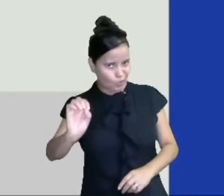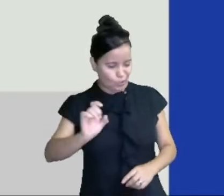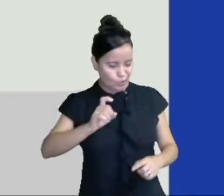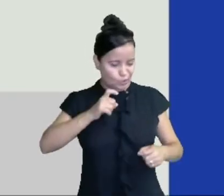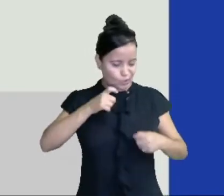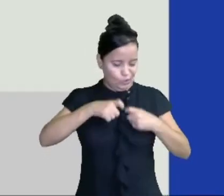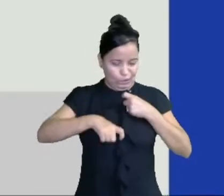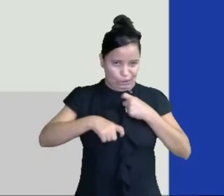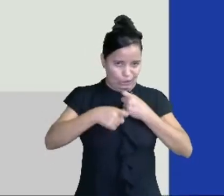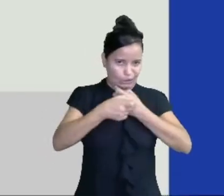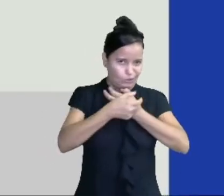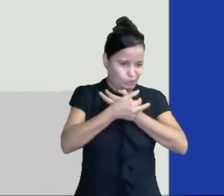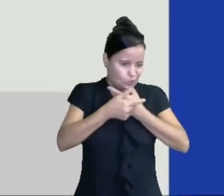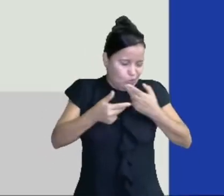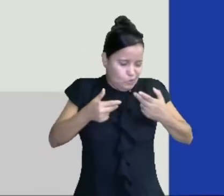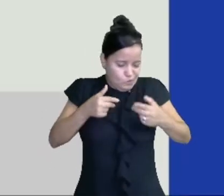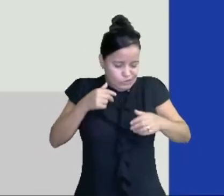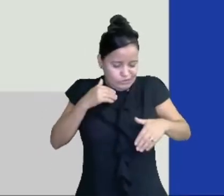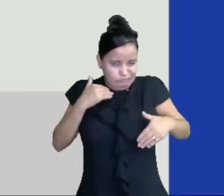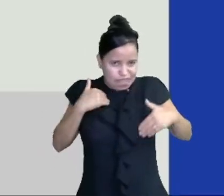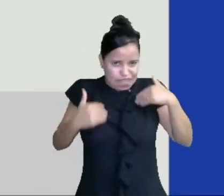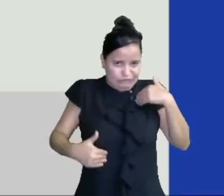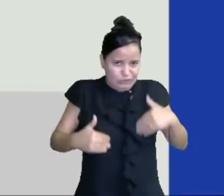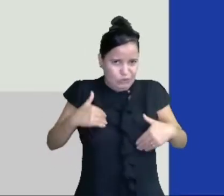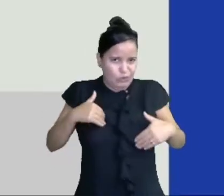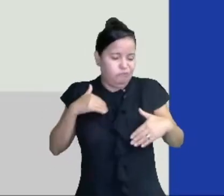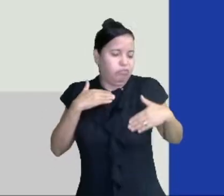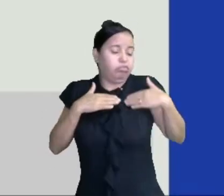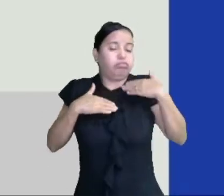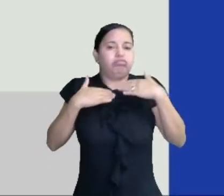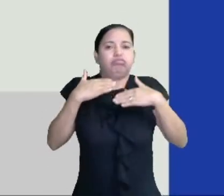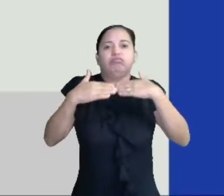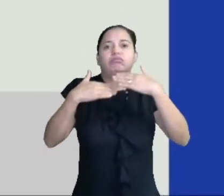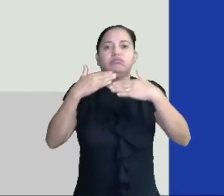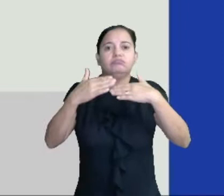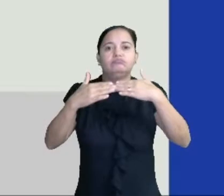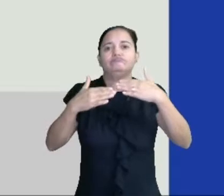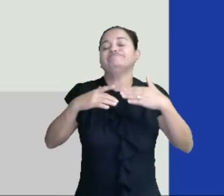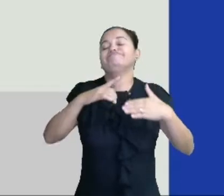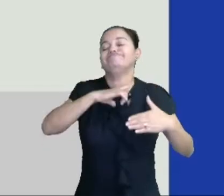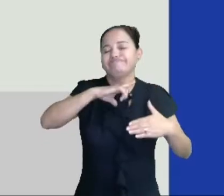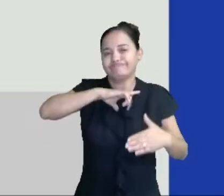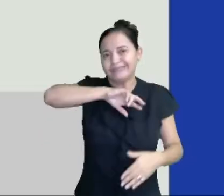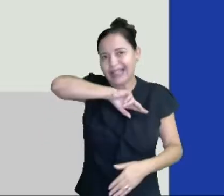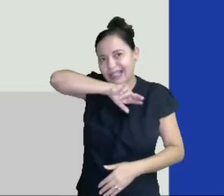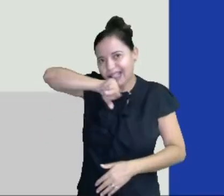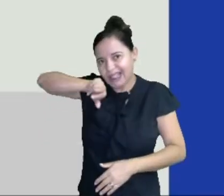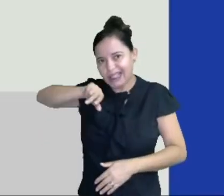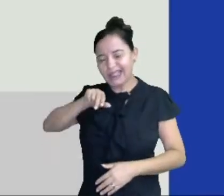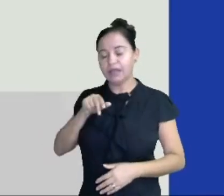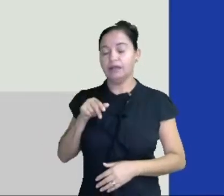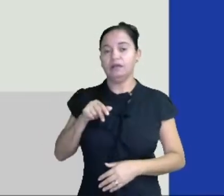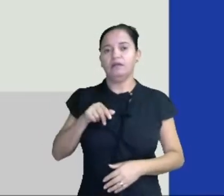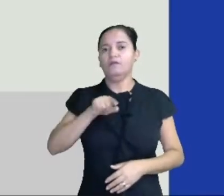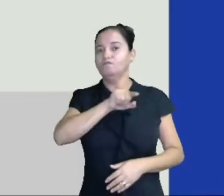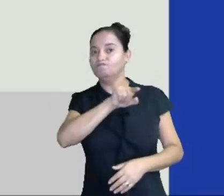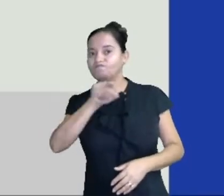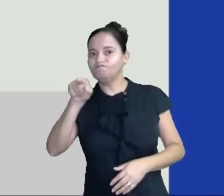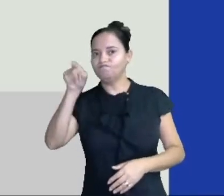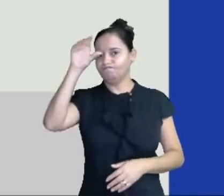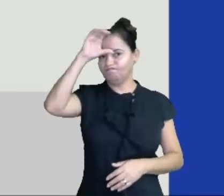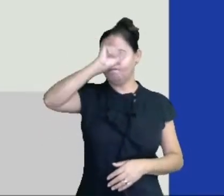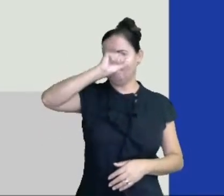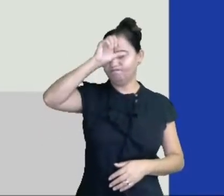questão da puberdade, com essa questão do desenvolvimento da adolescência. Esse diálogo que existe desses hormônios, que são o quê? Que são, como vocês vão daqui a pouco ver,